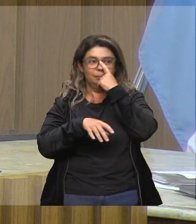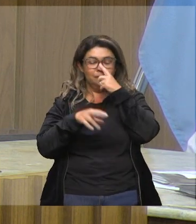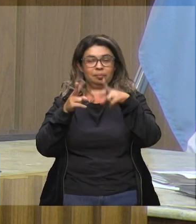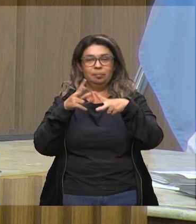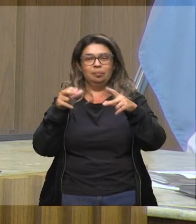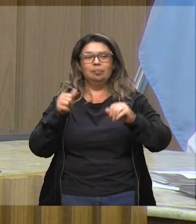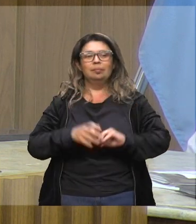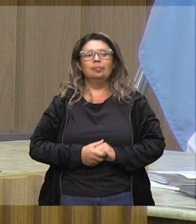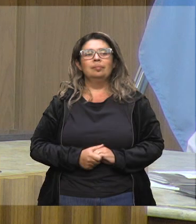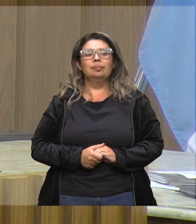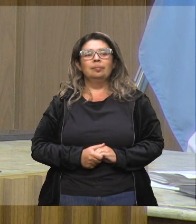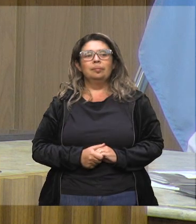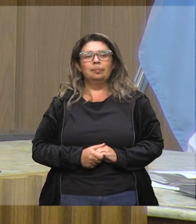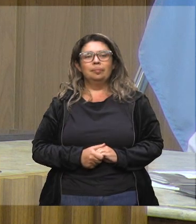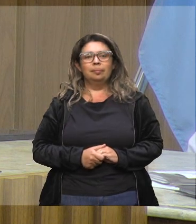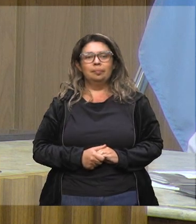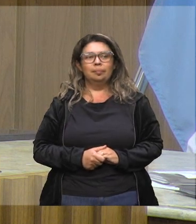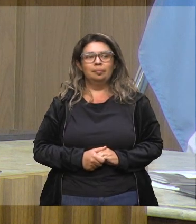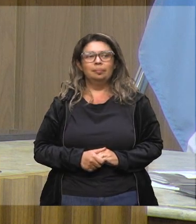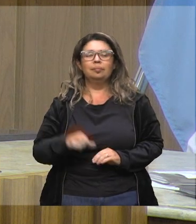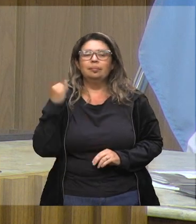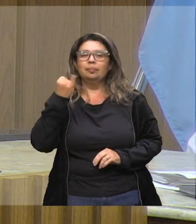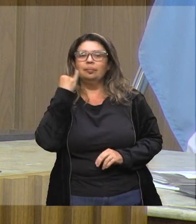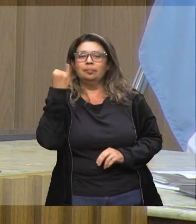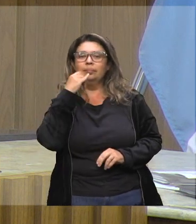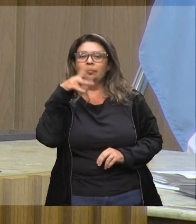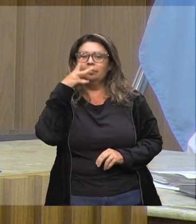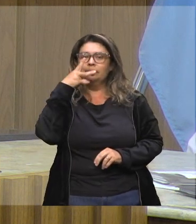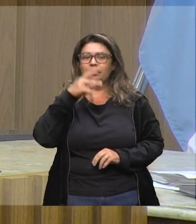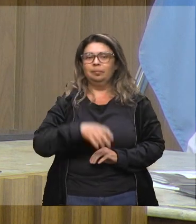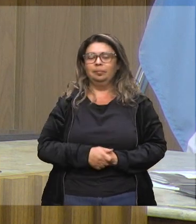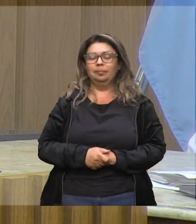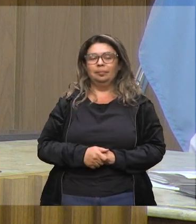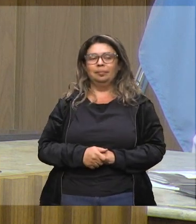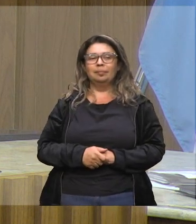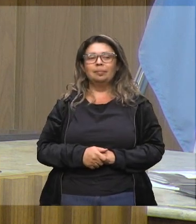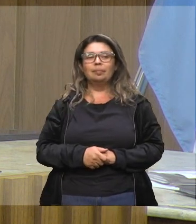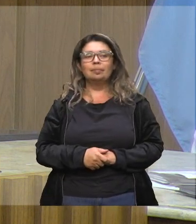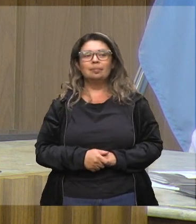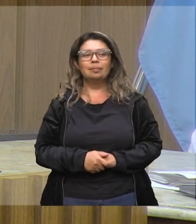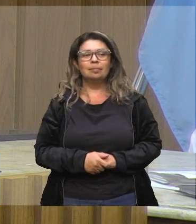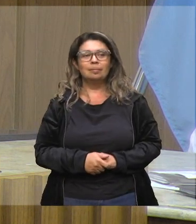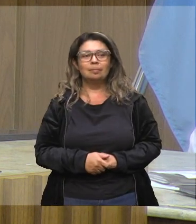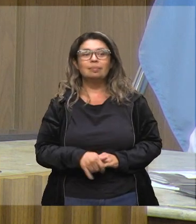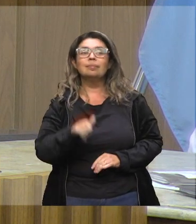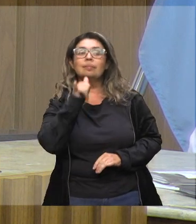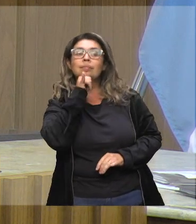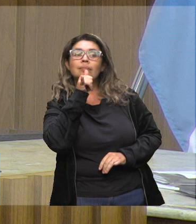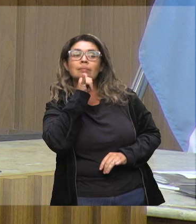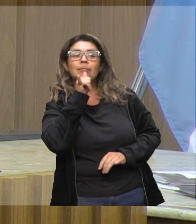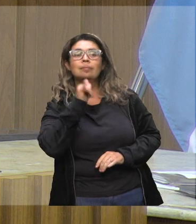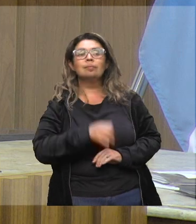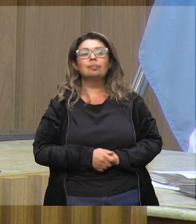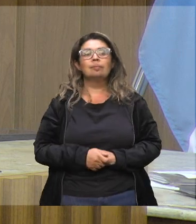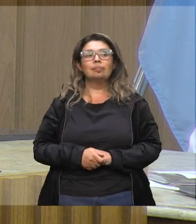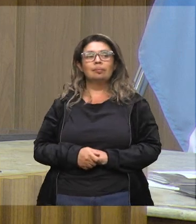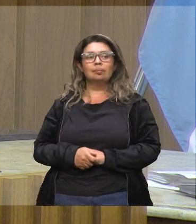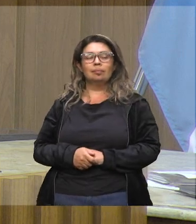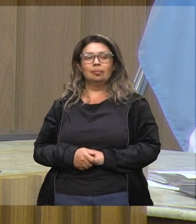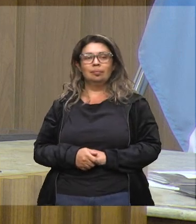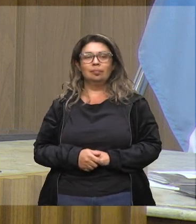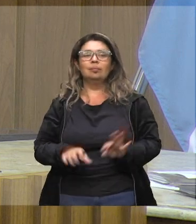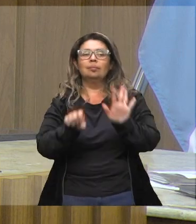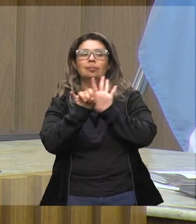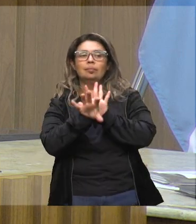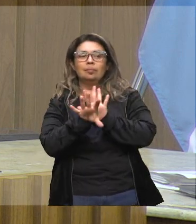que ficaram. Que eu achei importante passar nesse momento agora. Por exemplo, nós tivemos aí, fizemos uma